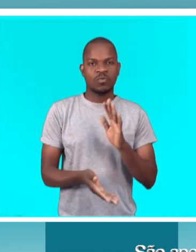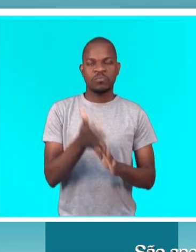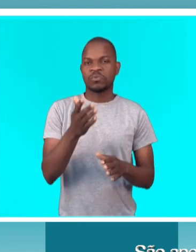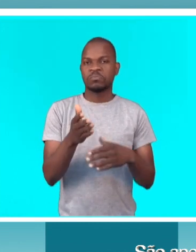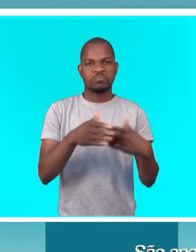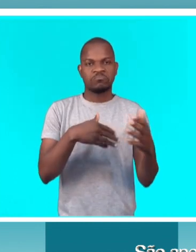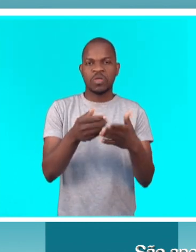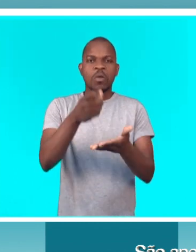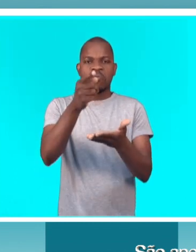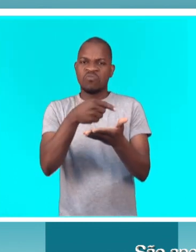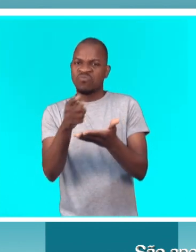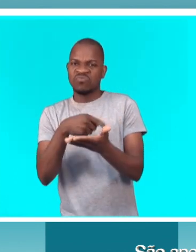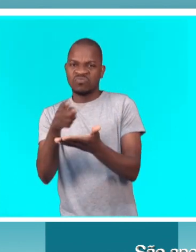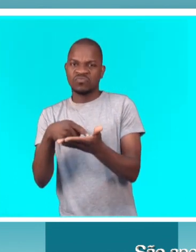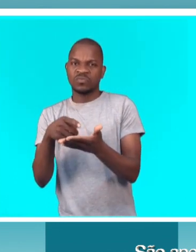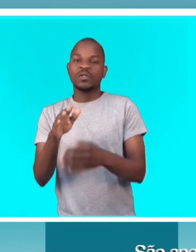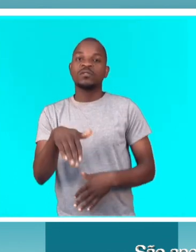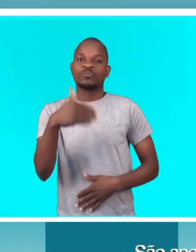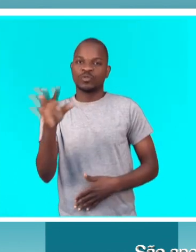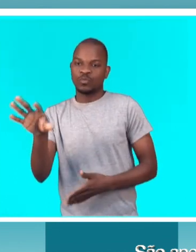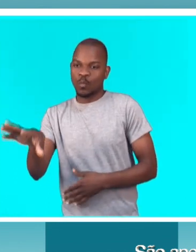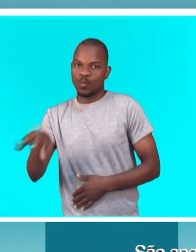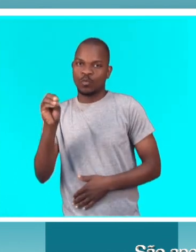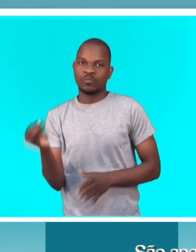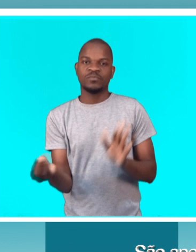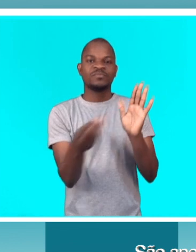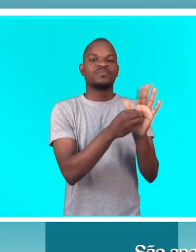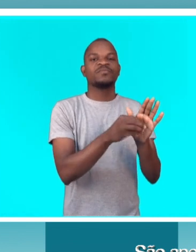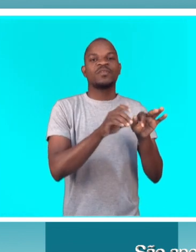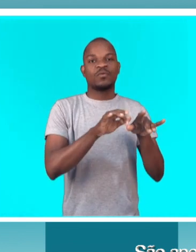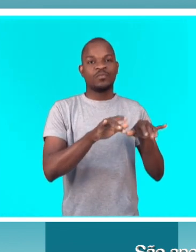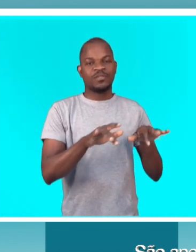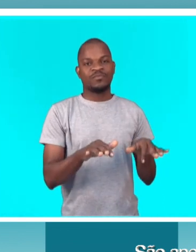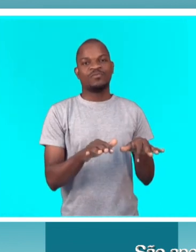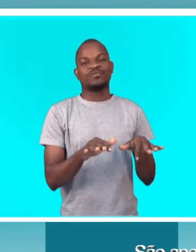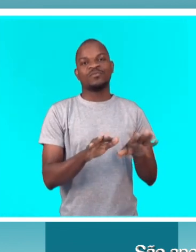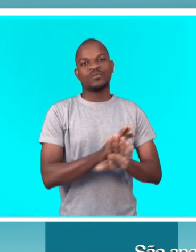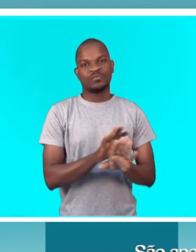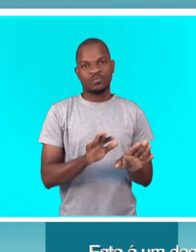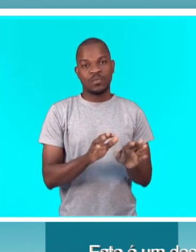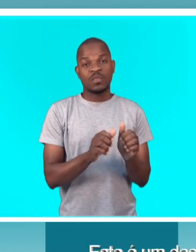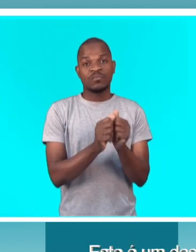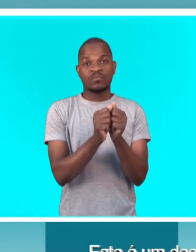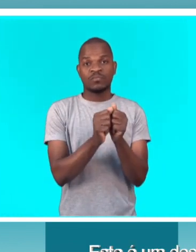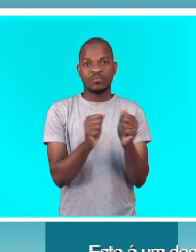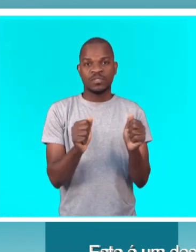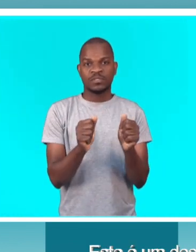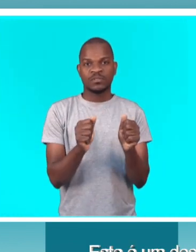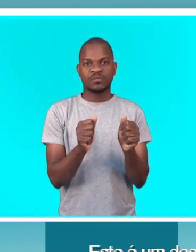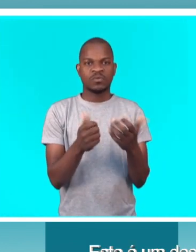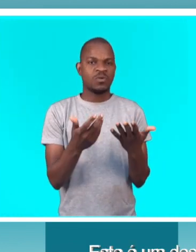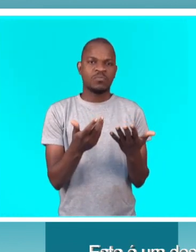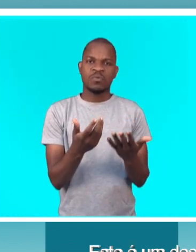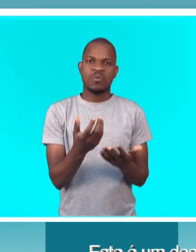linhas. O mais importante para mim é conseguir renderizar, conseguir passar a imagem para o computador. então, aqui pode